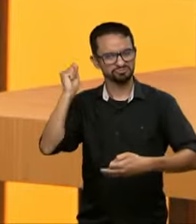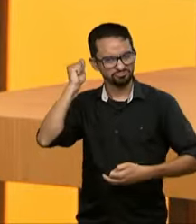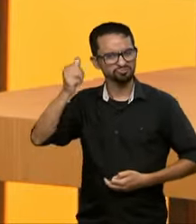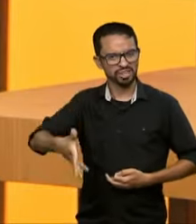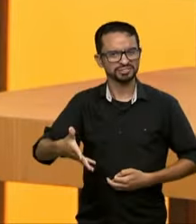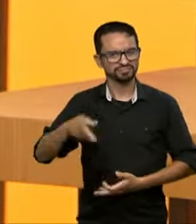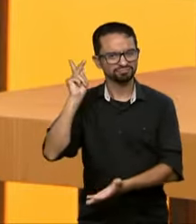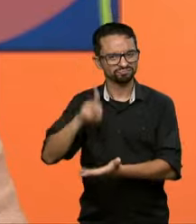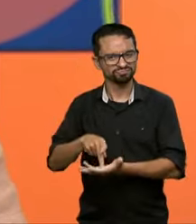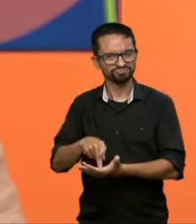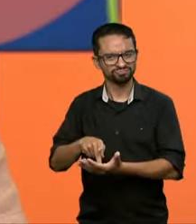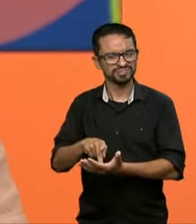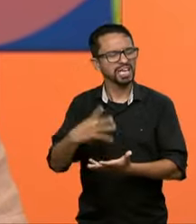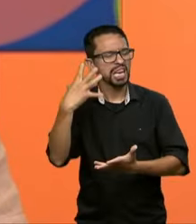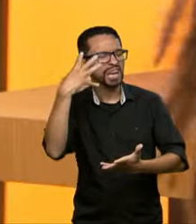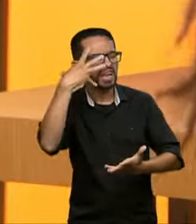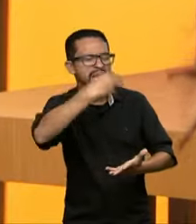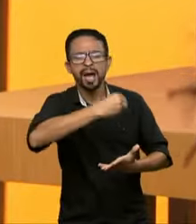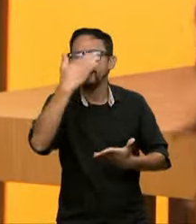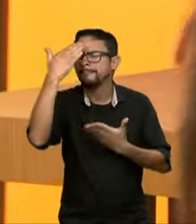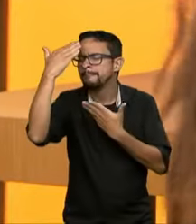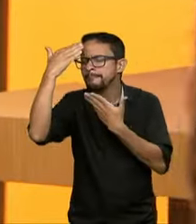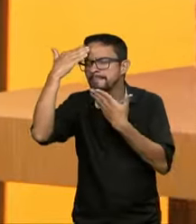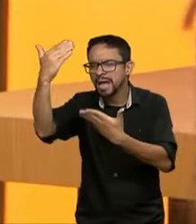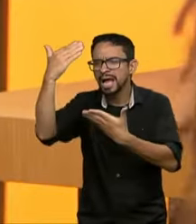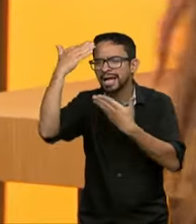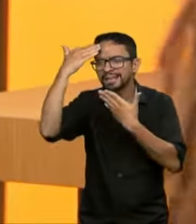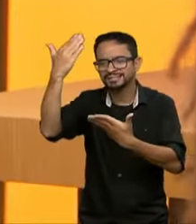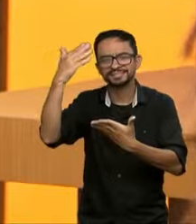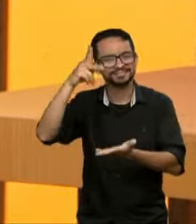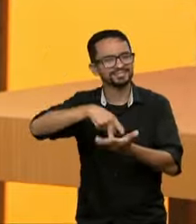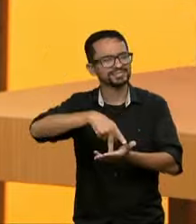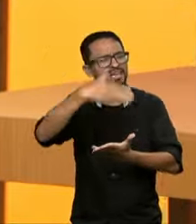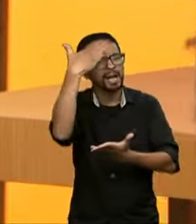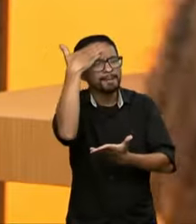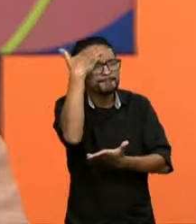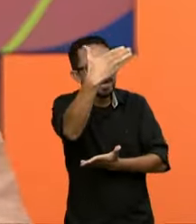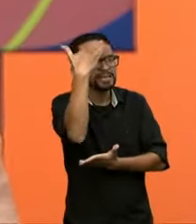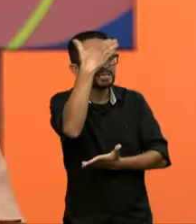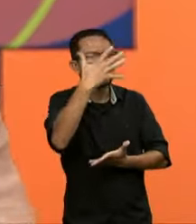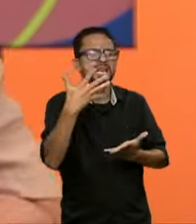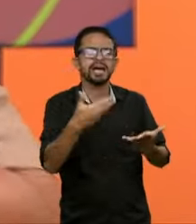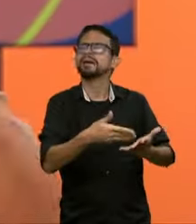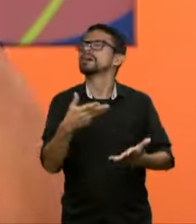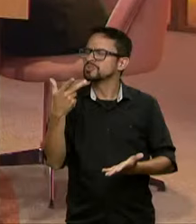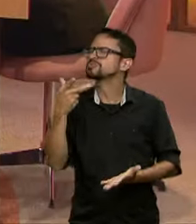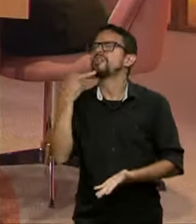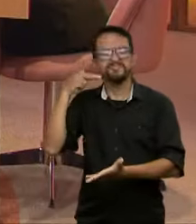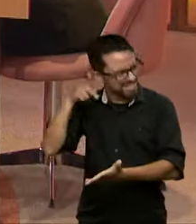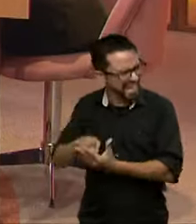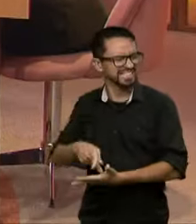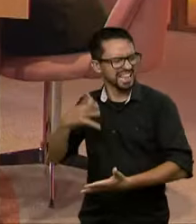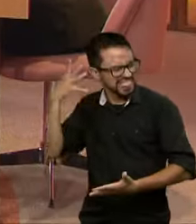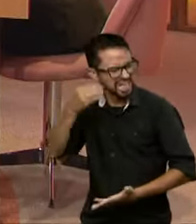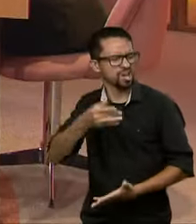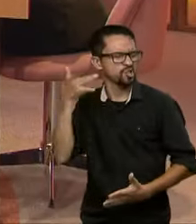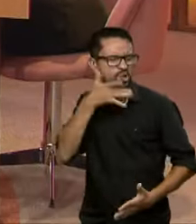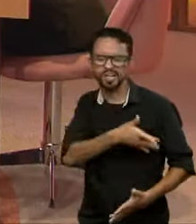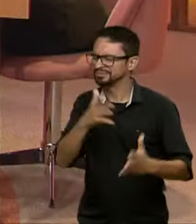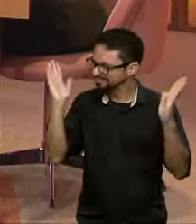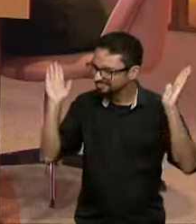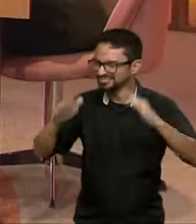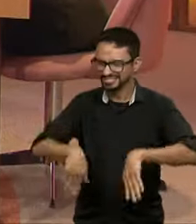feliz de ver linda. Você brilhando. Obrigada, meu amor. Muito linda. Obrigada. Desculpa pelo palavrão, gata gostosa, mas é verdade. Eu falei que ela é